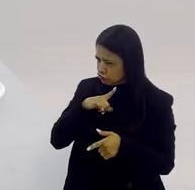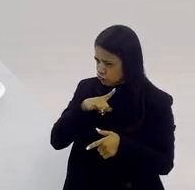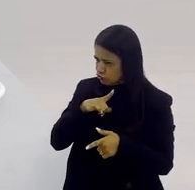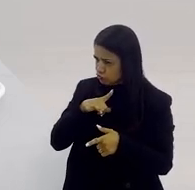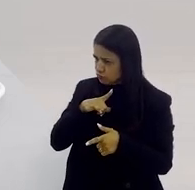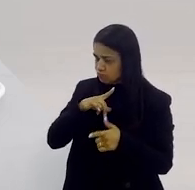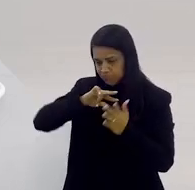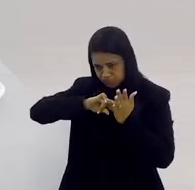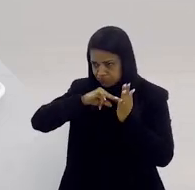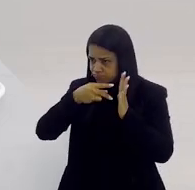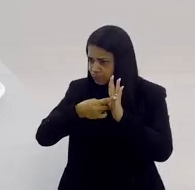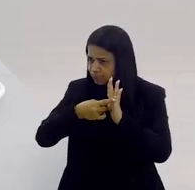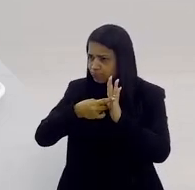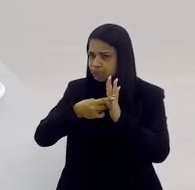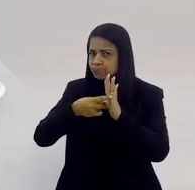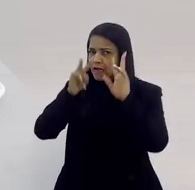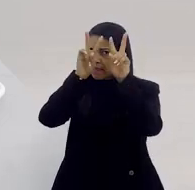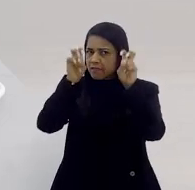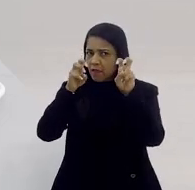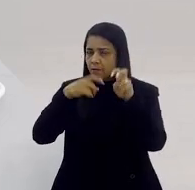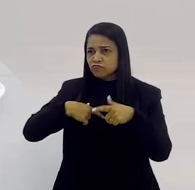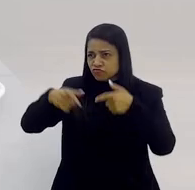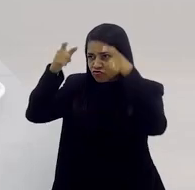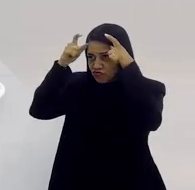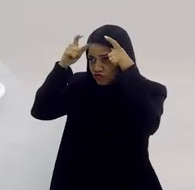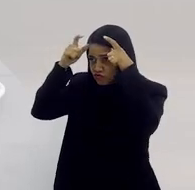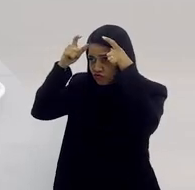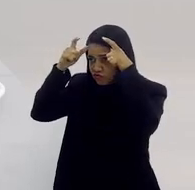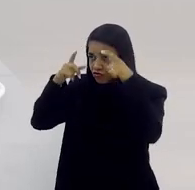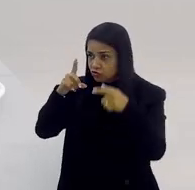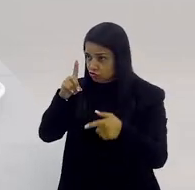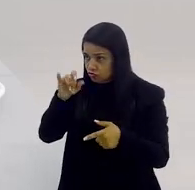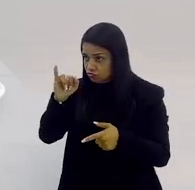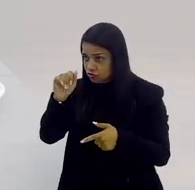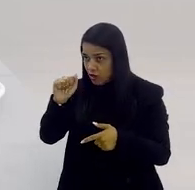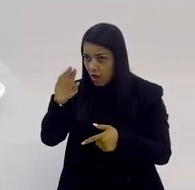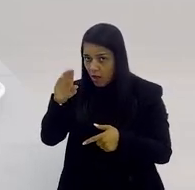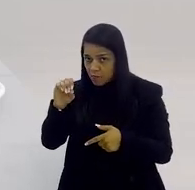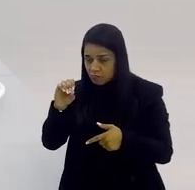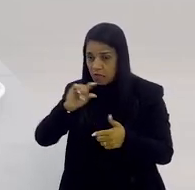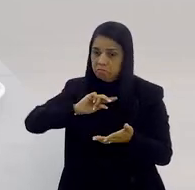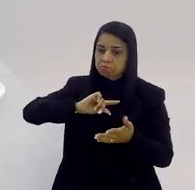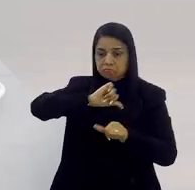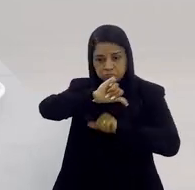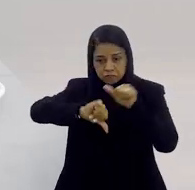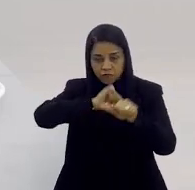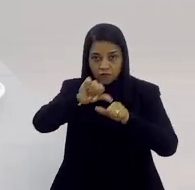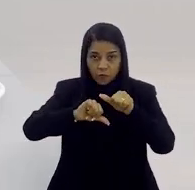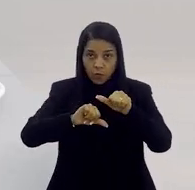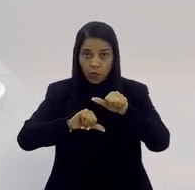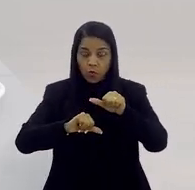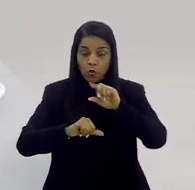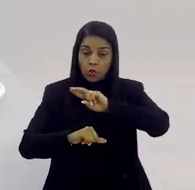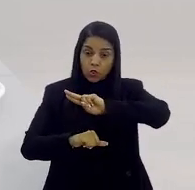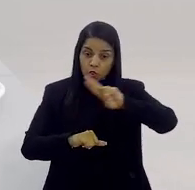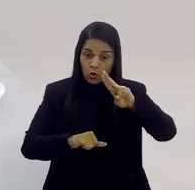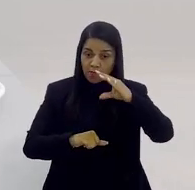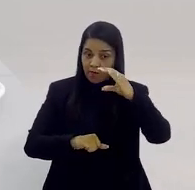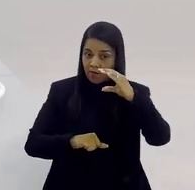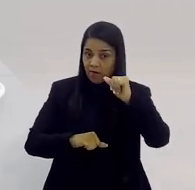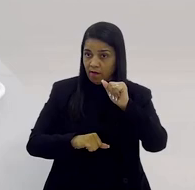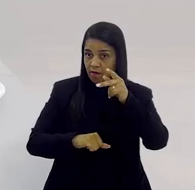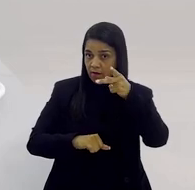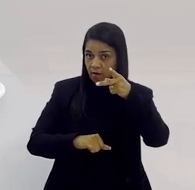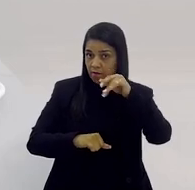do diabo sim ah e aí vocês transformaram o diabo para o Capiroto para o nome Capiroto porque